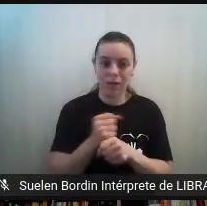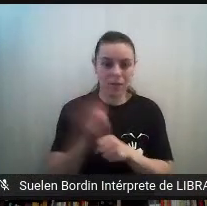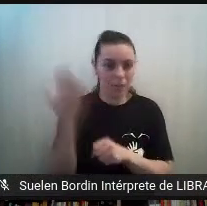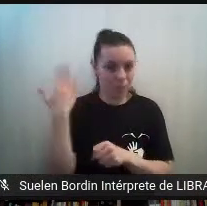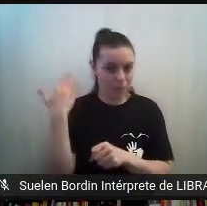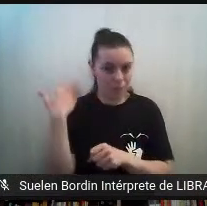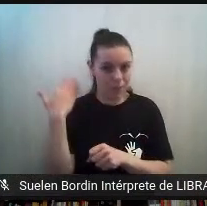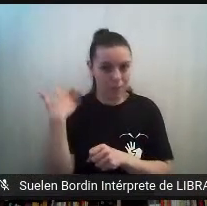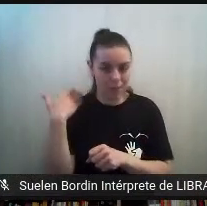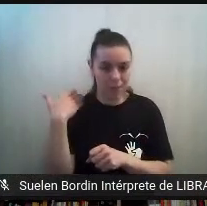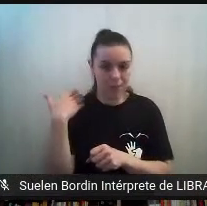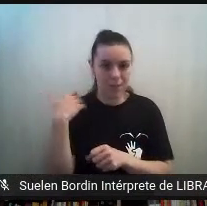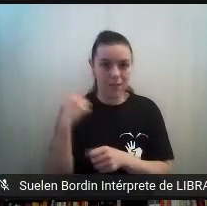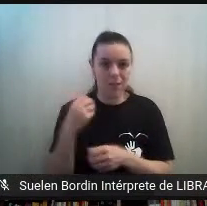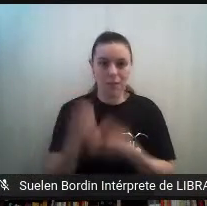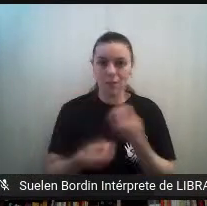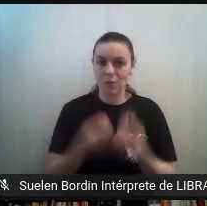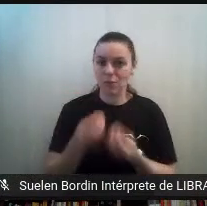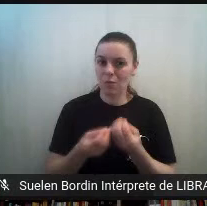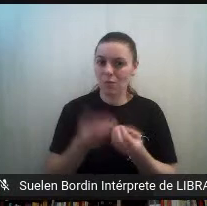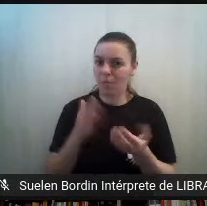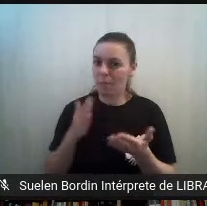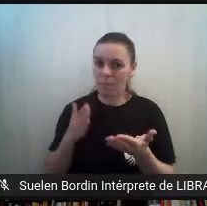Que como eu não tinha passado na